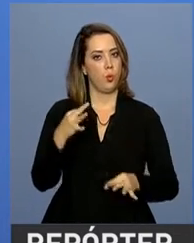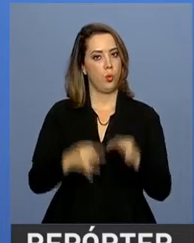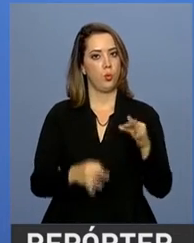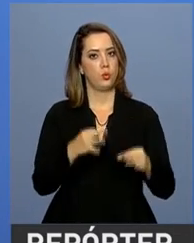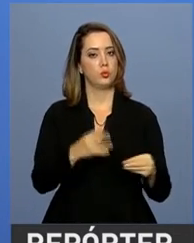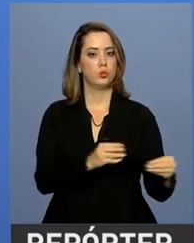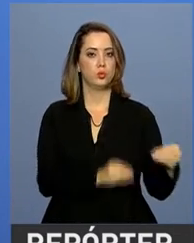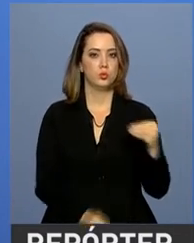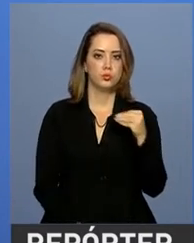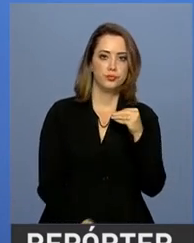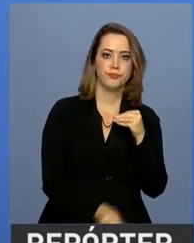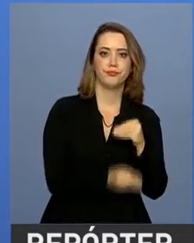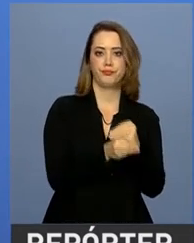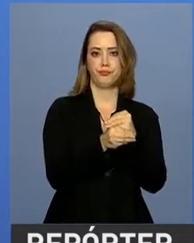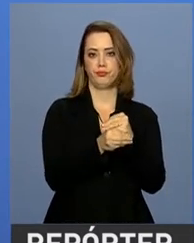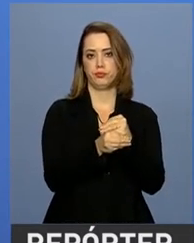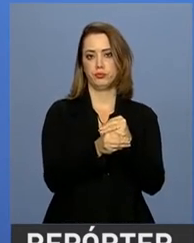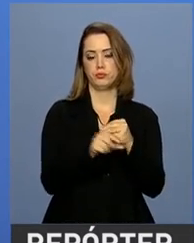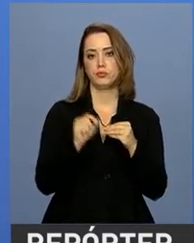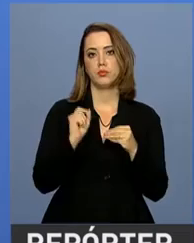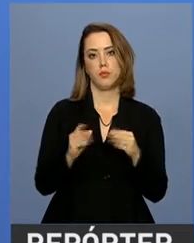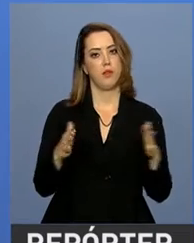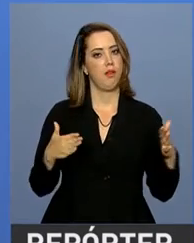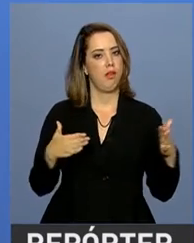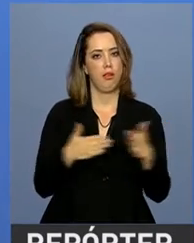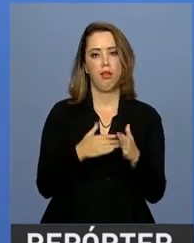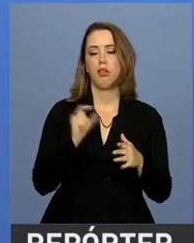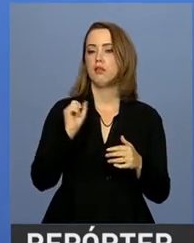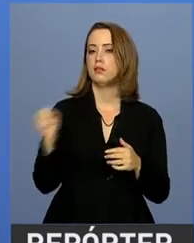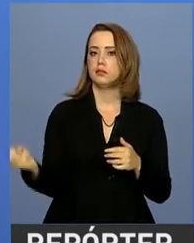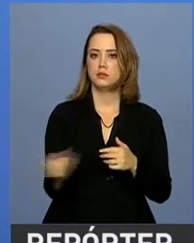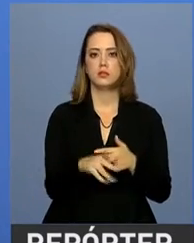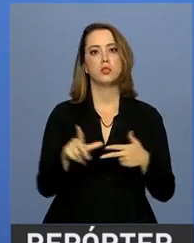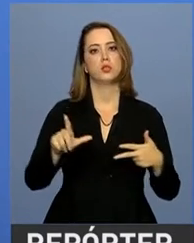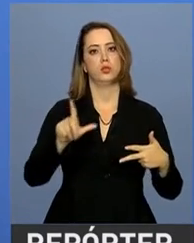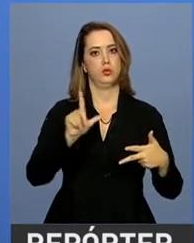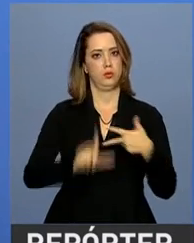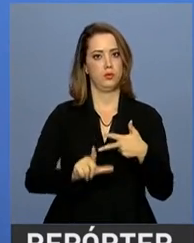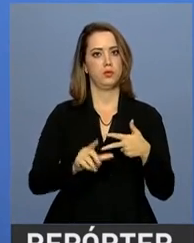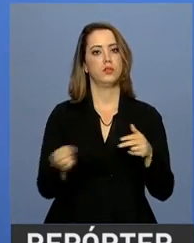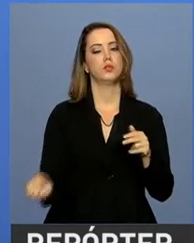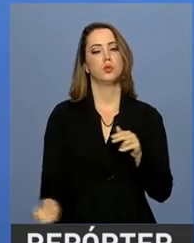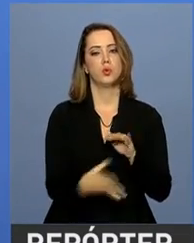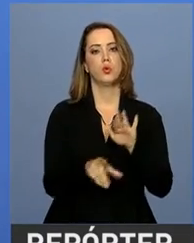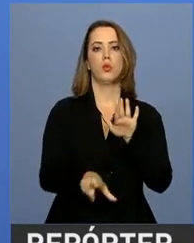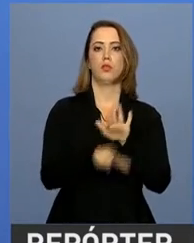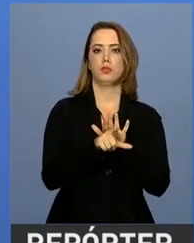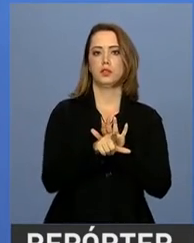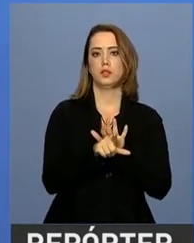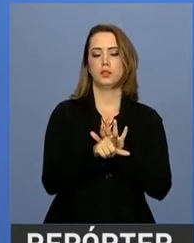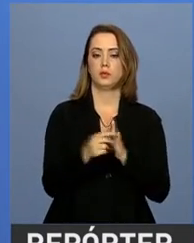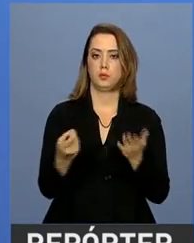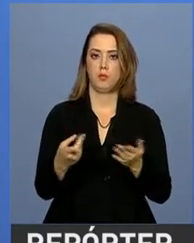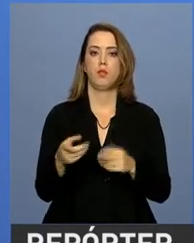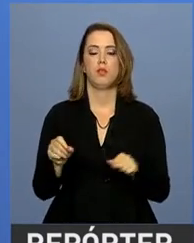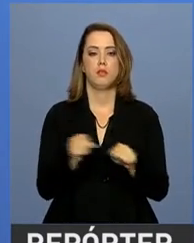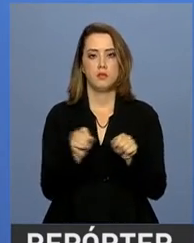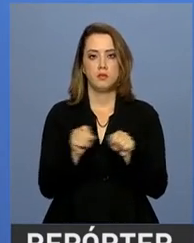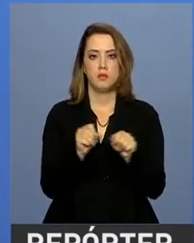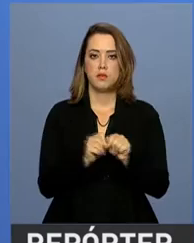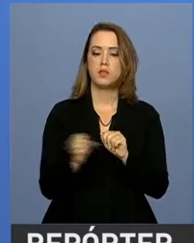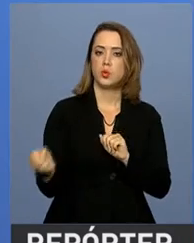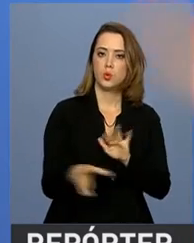decisão judicial continua a vigorar até que o legislativo venha a manifestar-se. Ou seja, manifestando-se